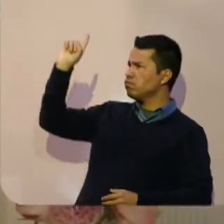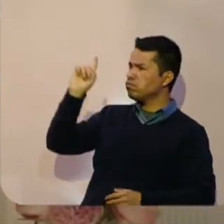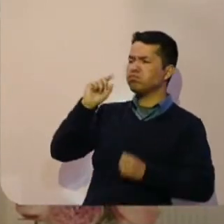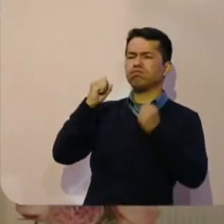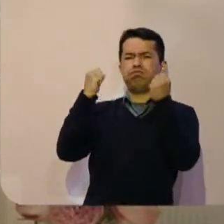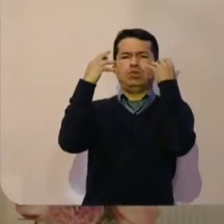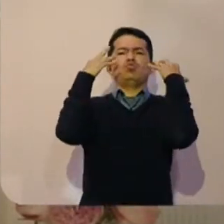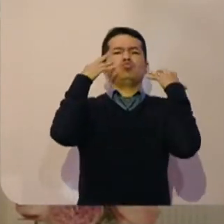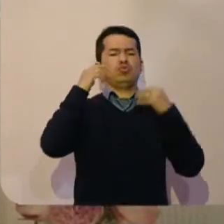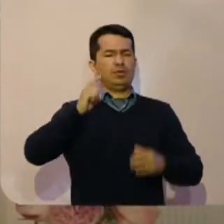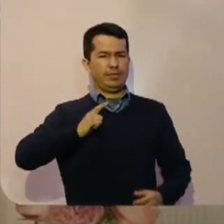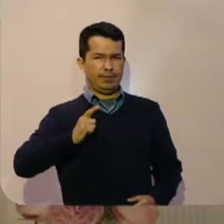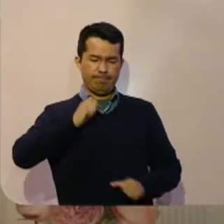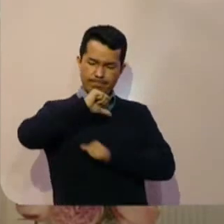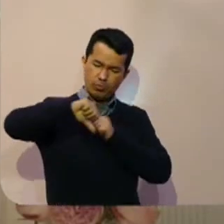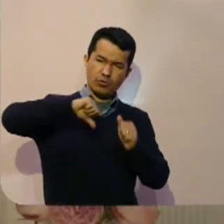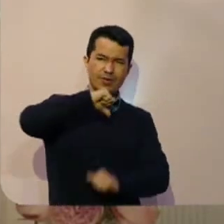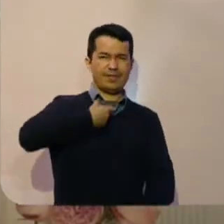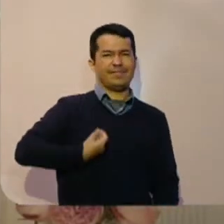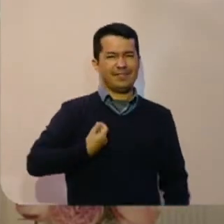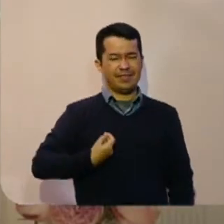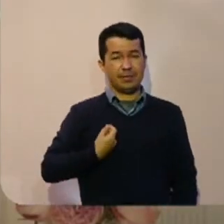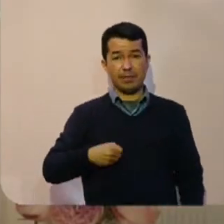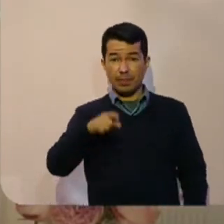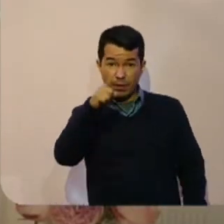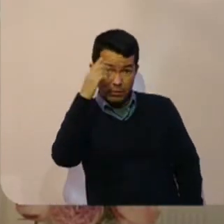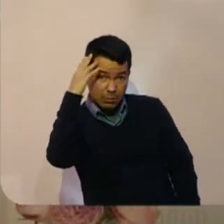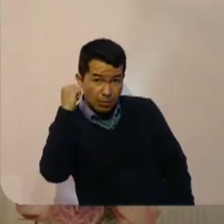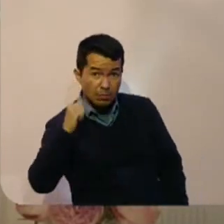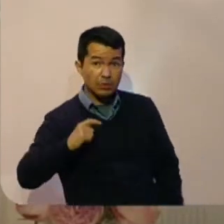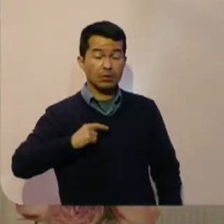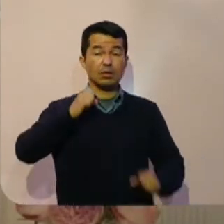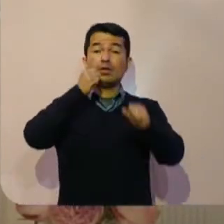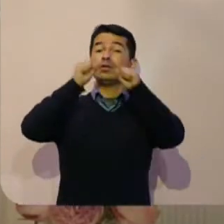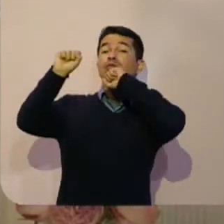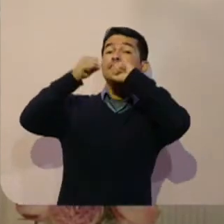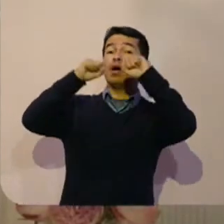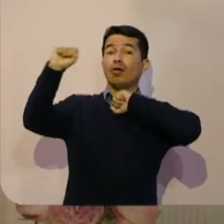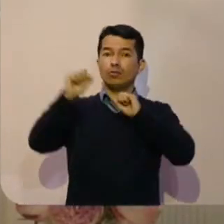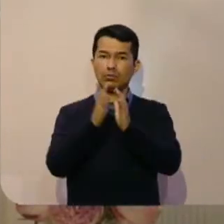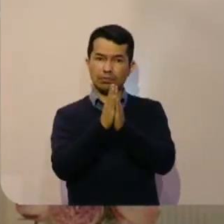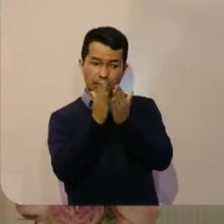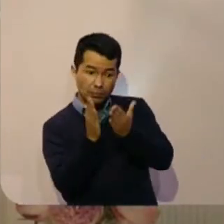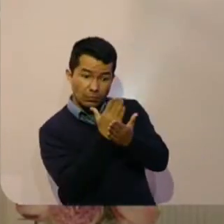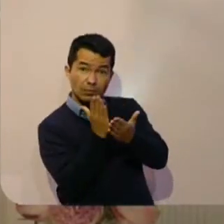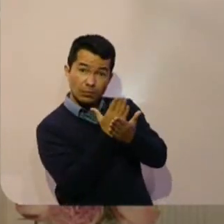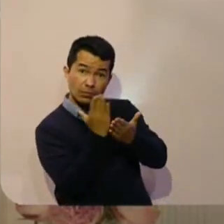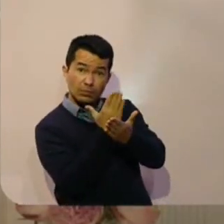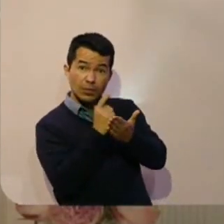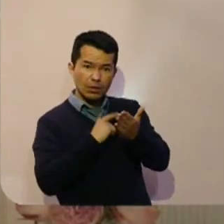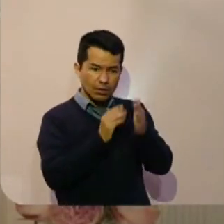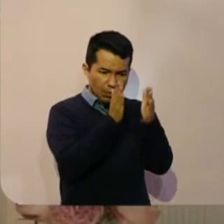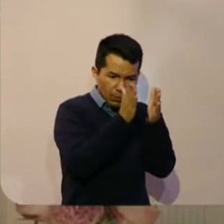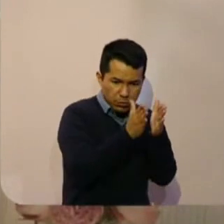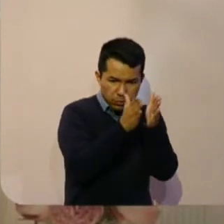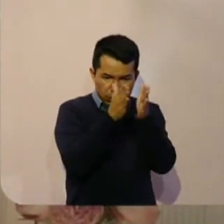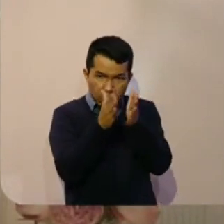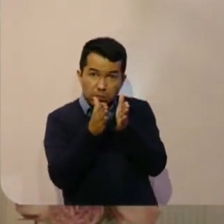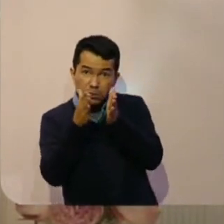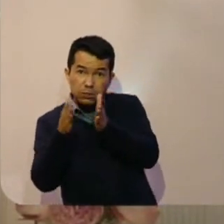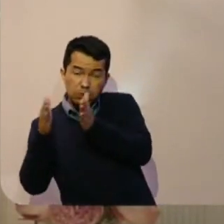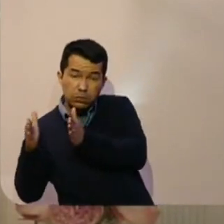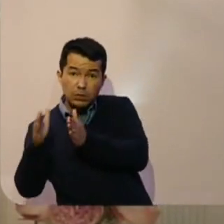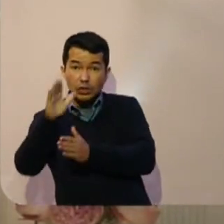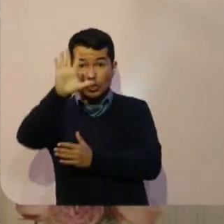tá? São clamores de pessoas em angústia e ansiedade. E é interessante porque a estrutura dos